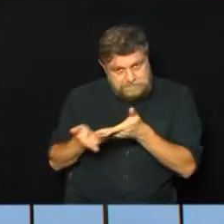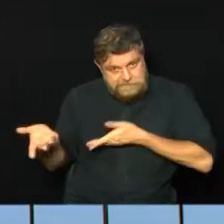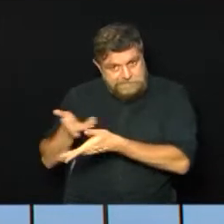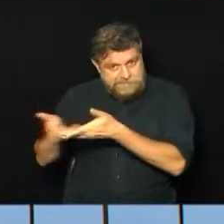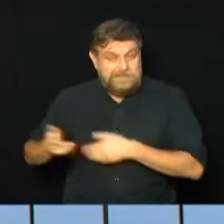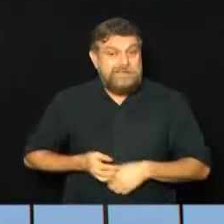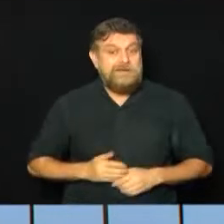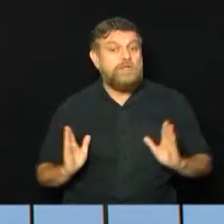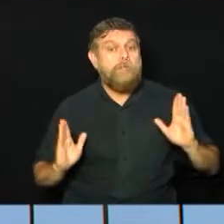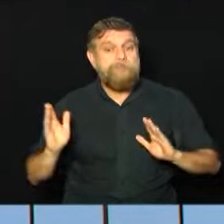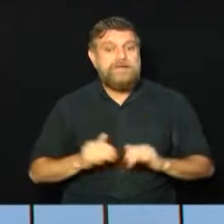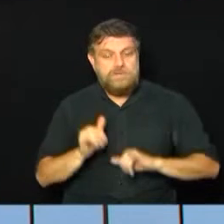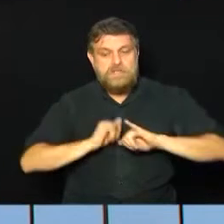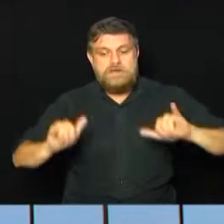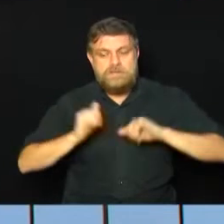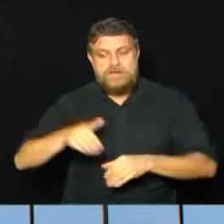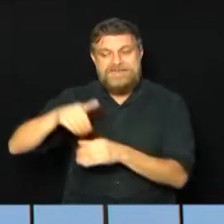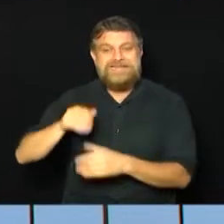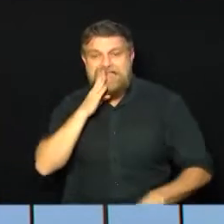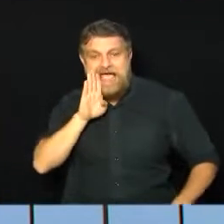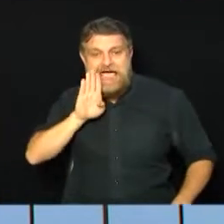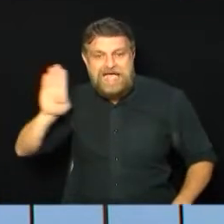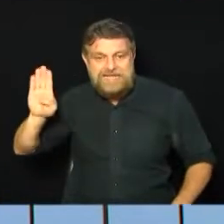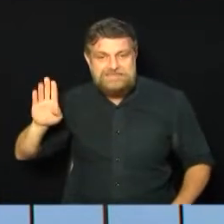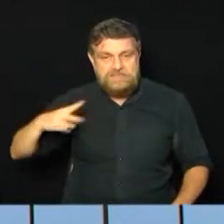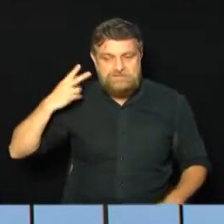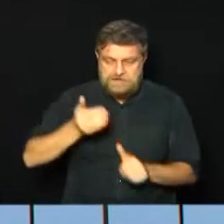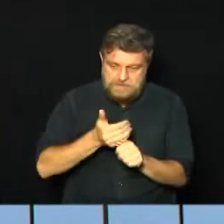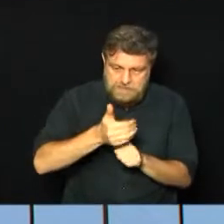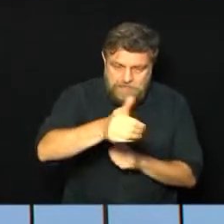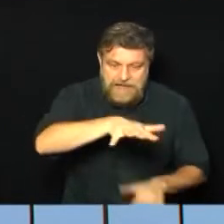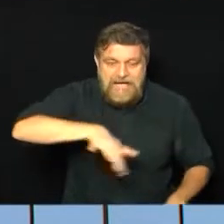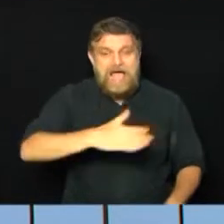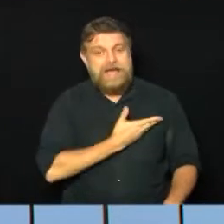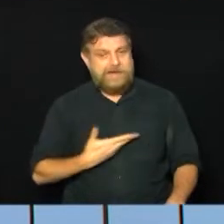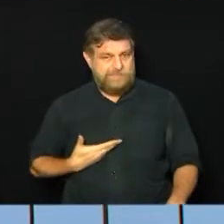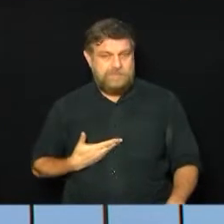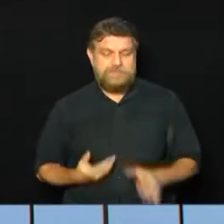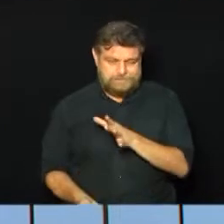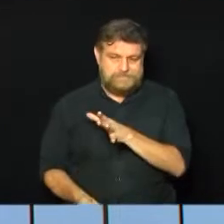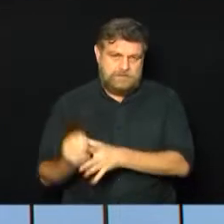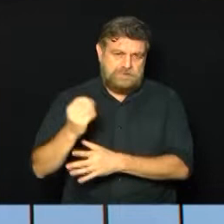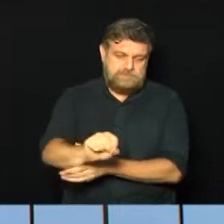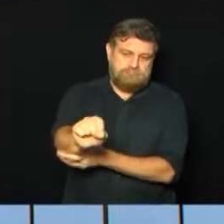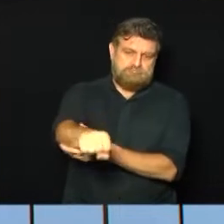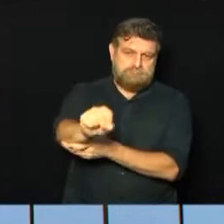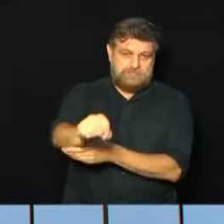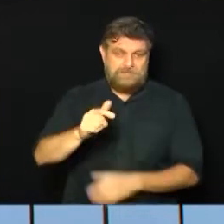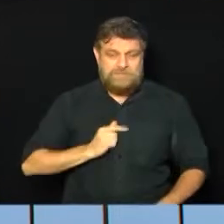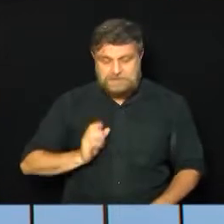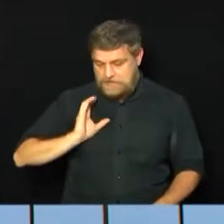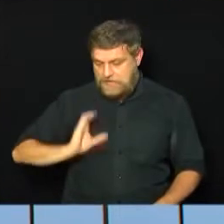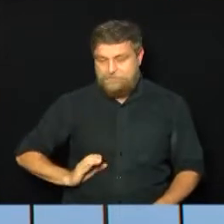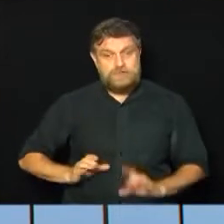nas eleições, isso acontece nos mandatos, isso acontece em todos os setores públicos, né? Então, na medida que você deixar o cidadão